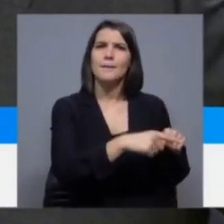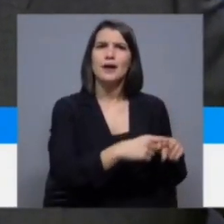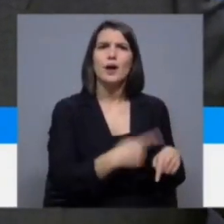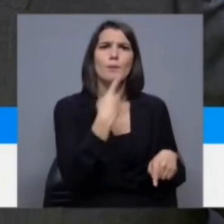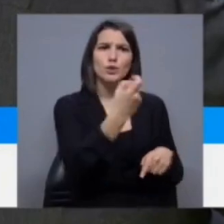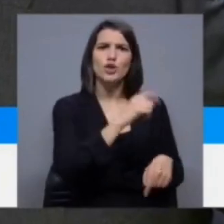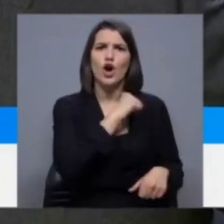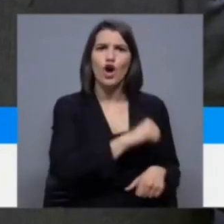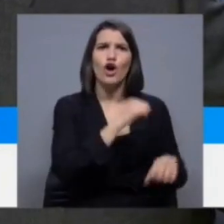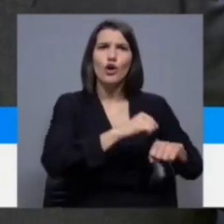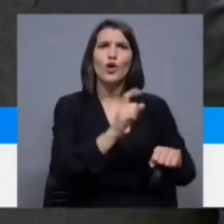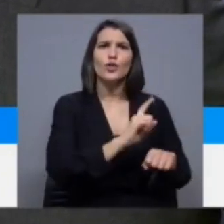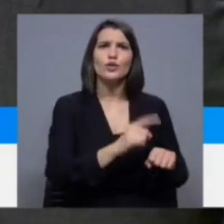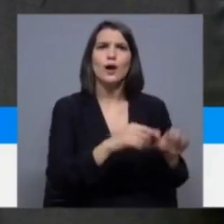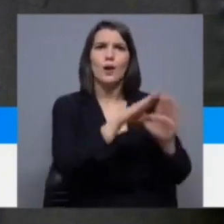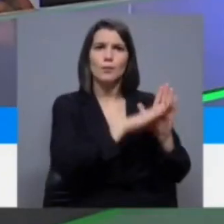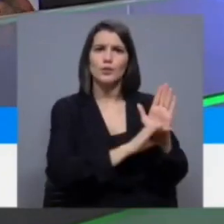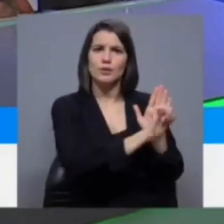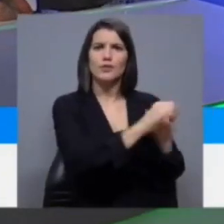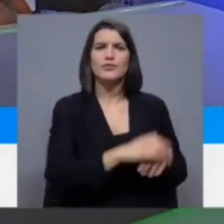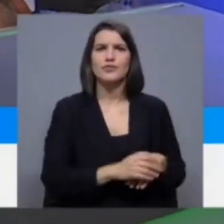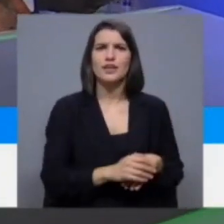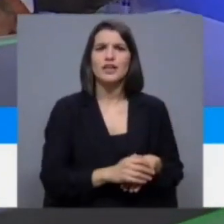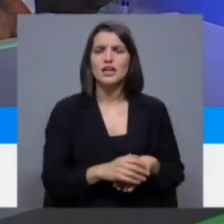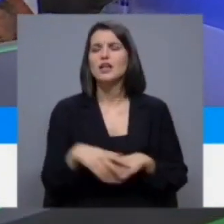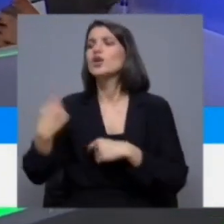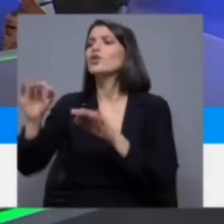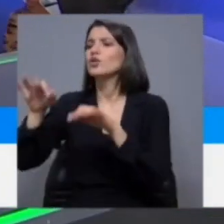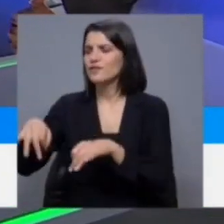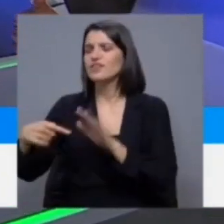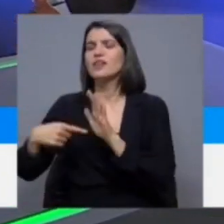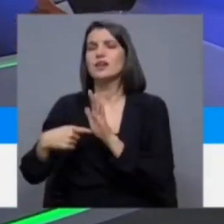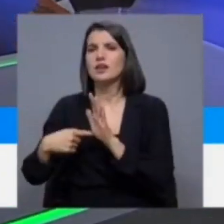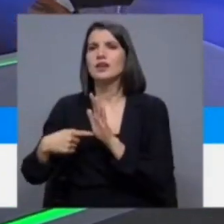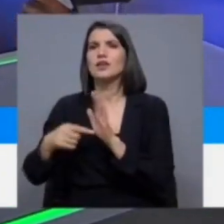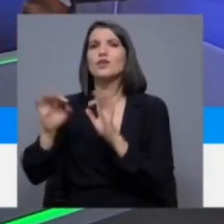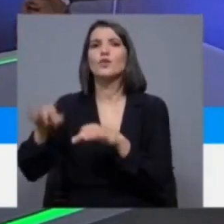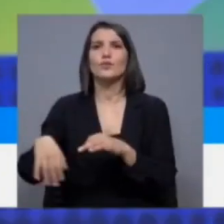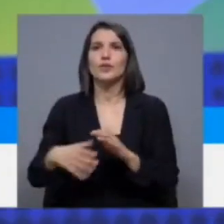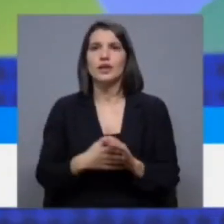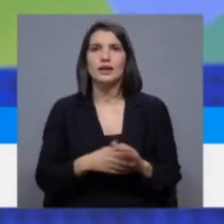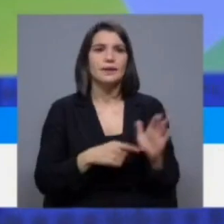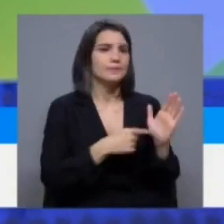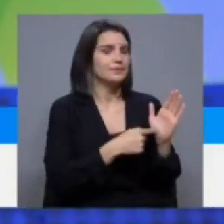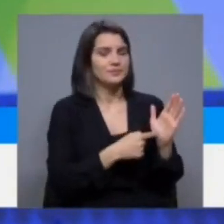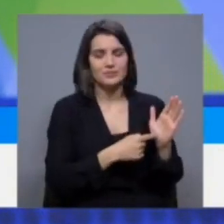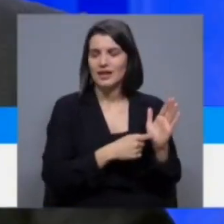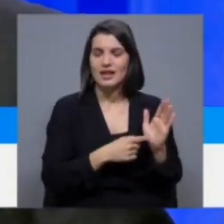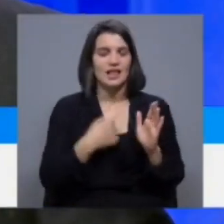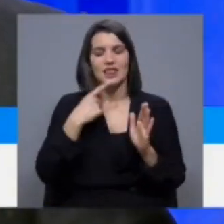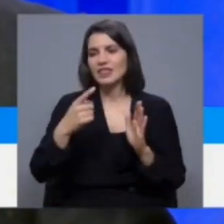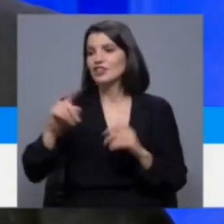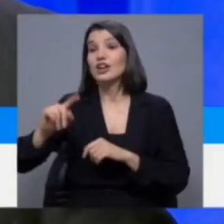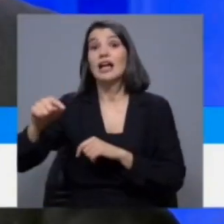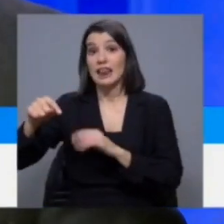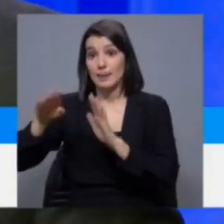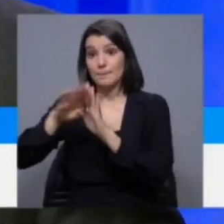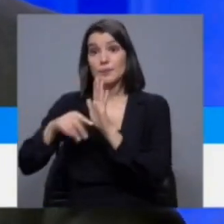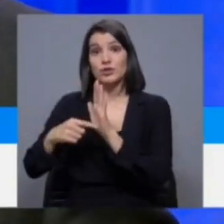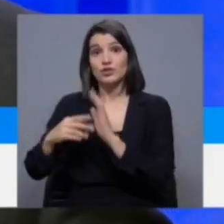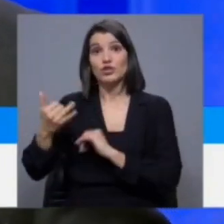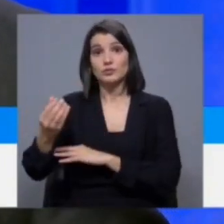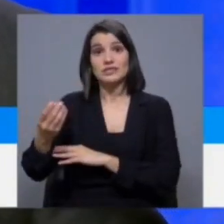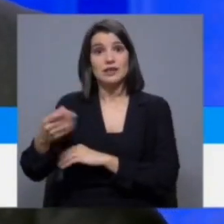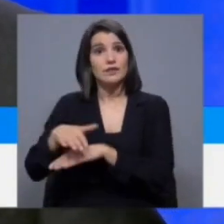eu prefiro E no fim Qual é o frio eu fico nunca ninguém vai ninguém ninguém fica Nessa proposta